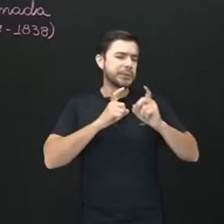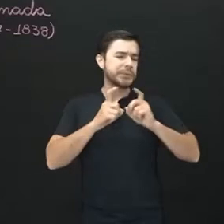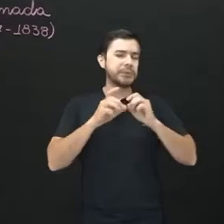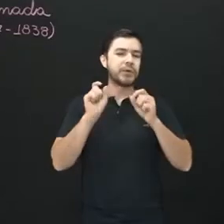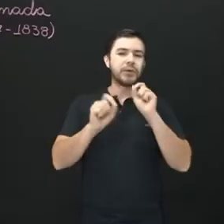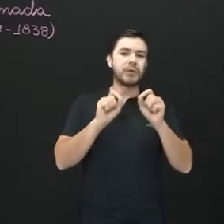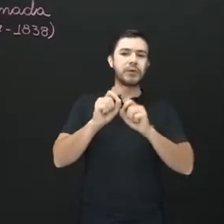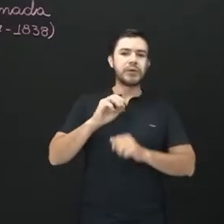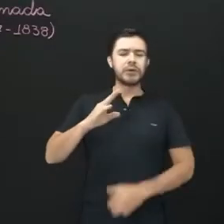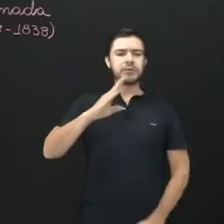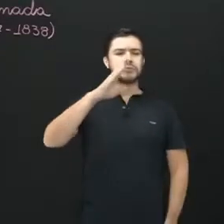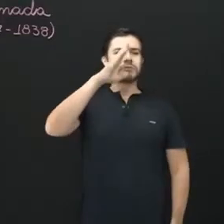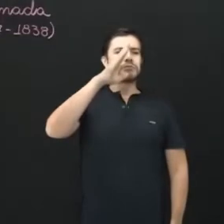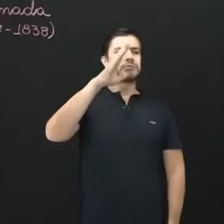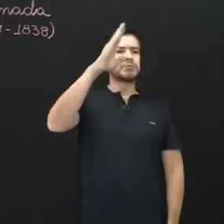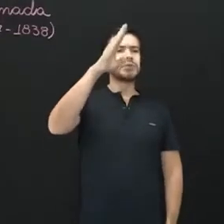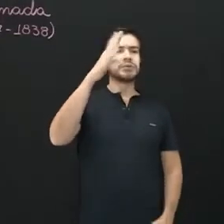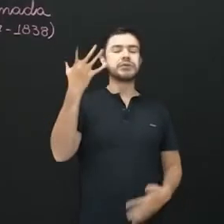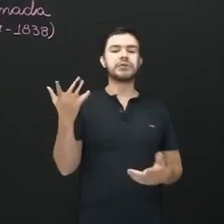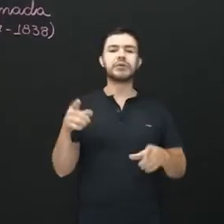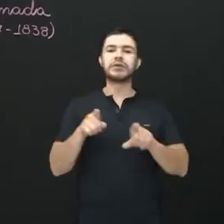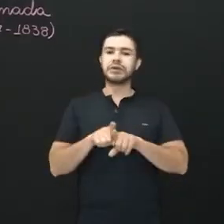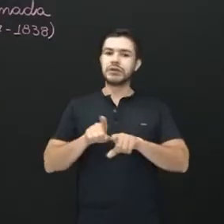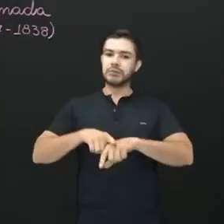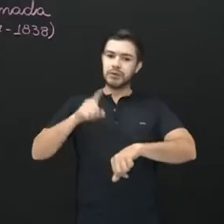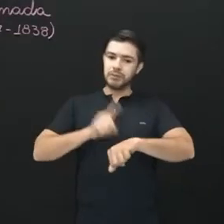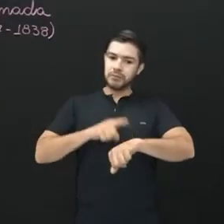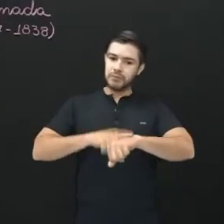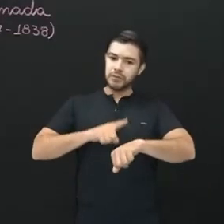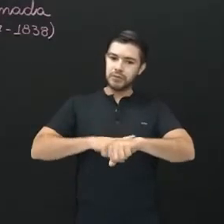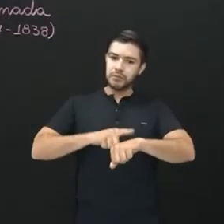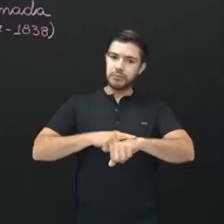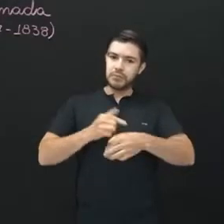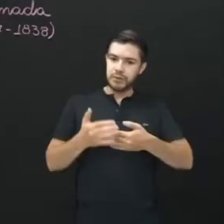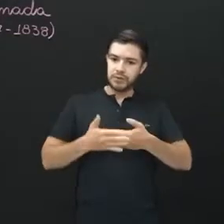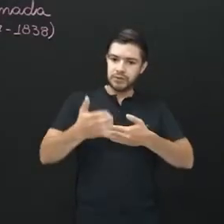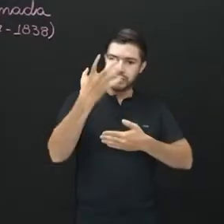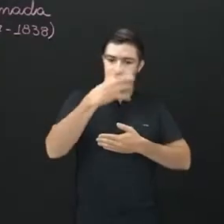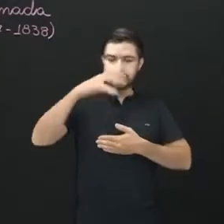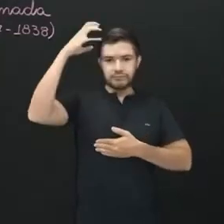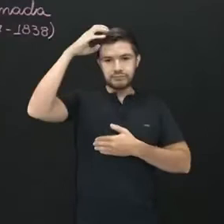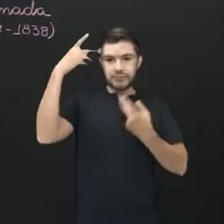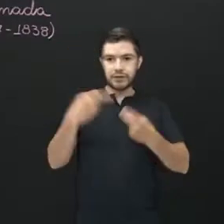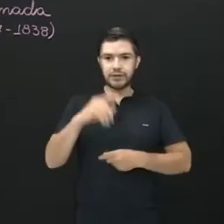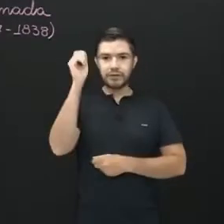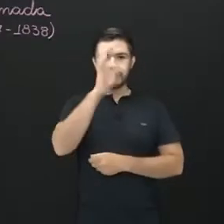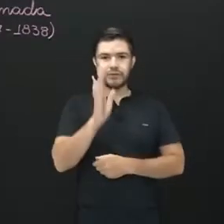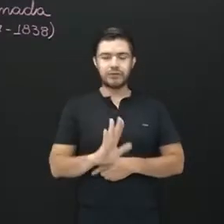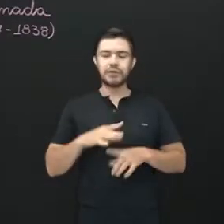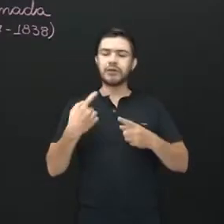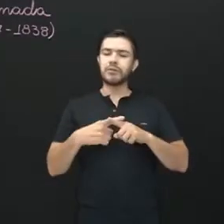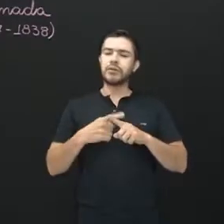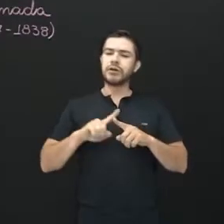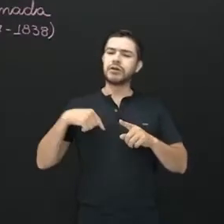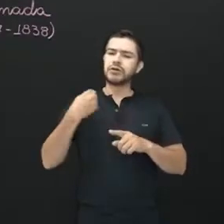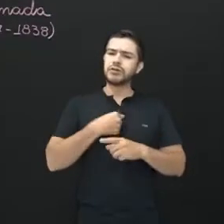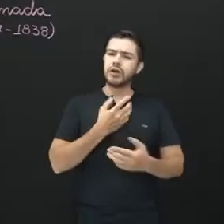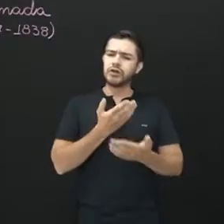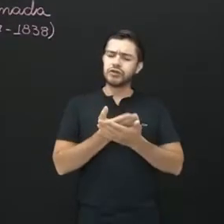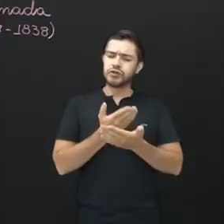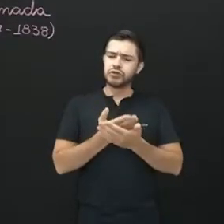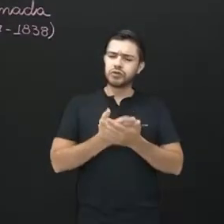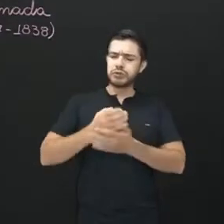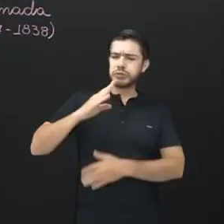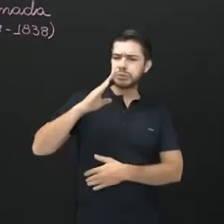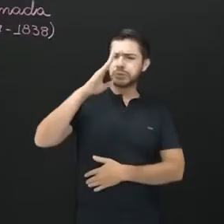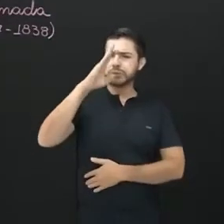sobre a independência e sobre o início do período do Império no Brasil. Isso porque quando a gente estuda independência pela primeira vez, a gente